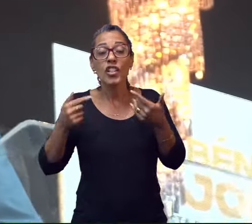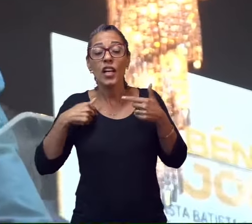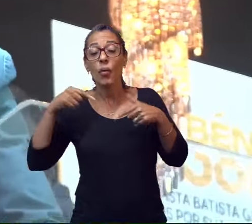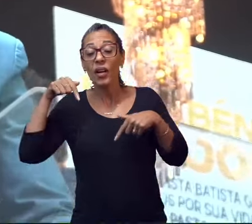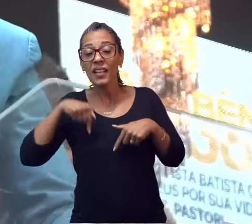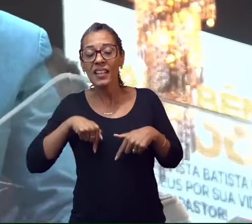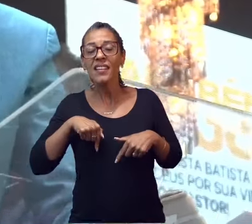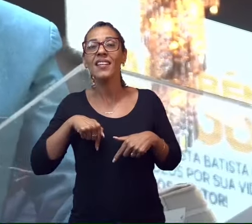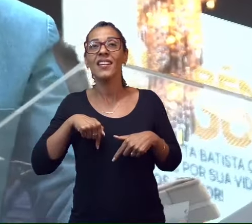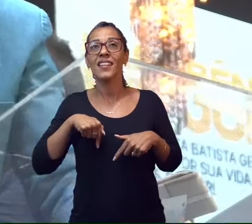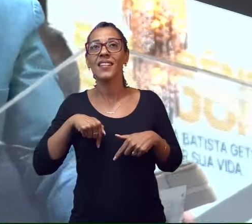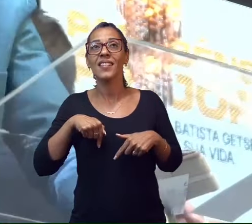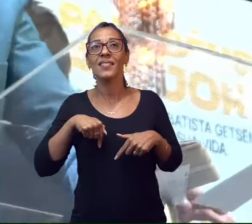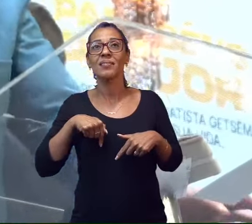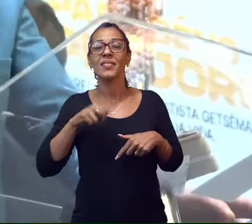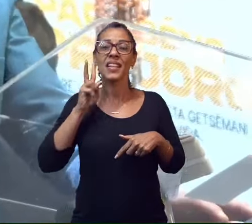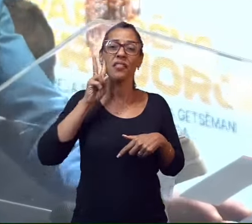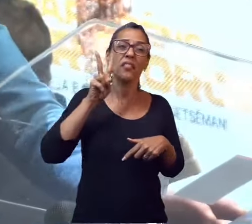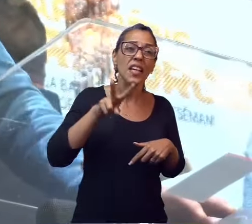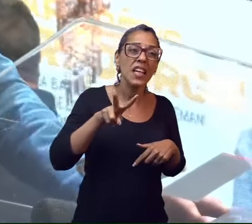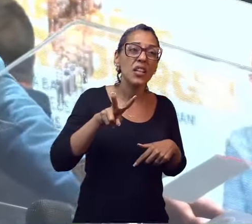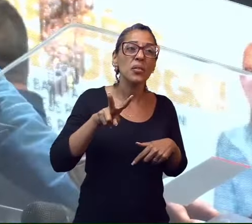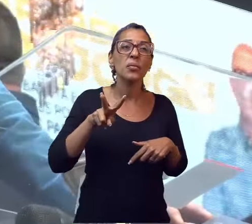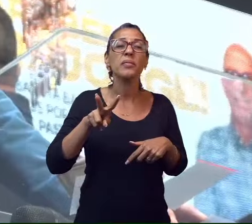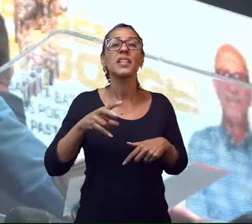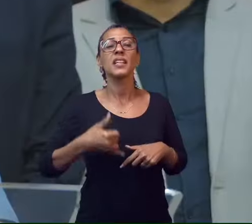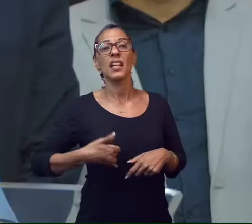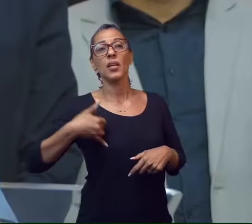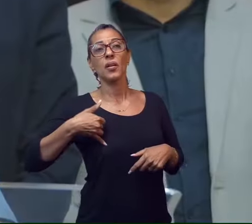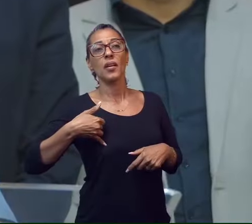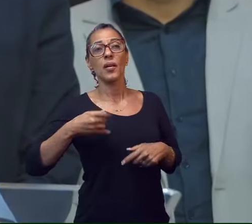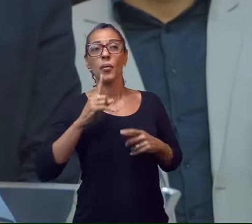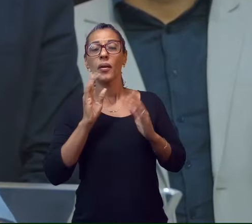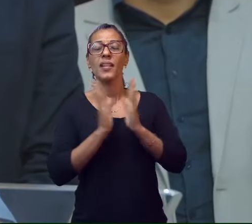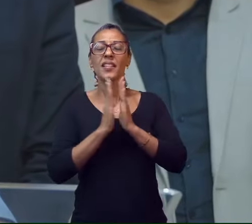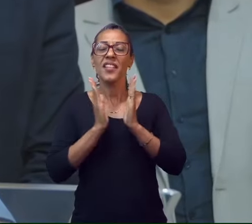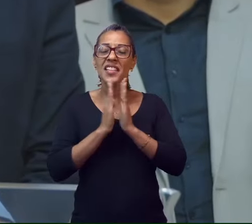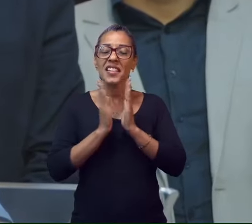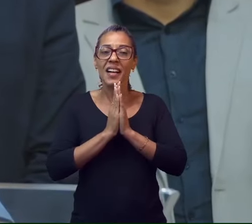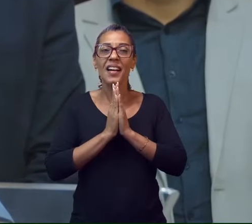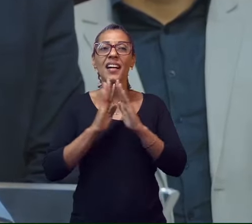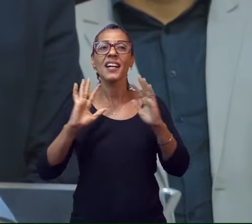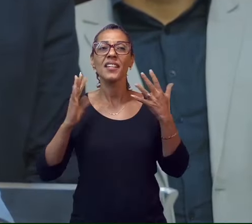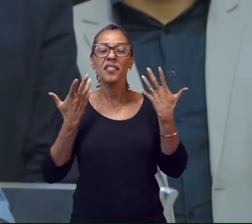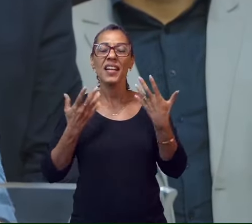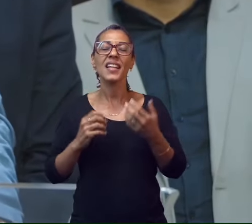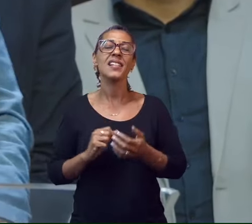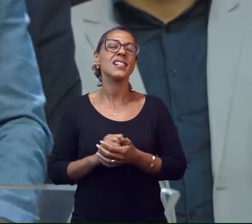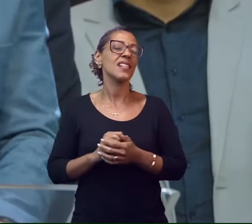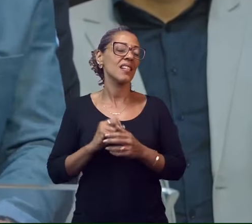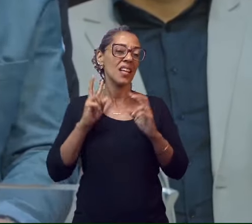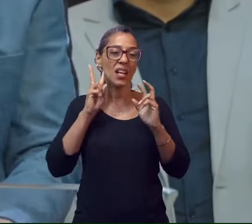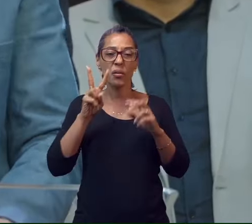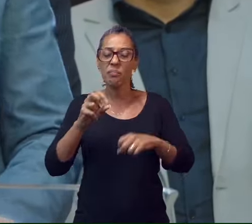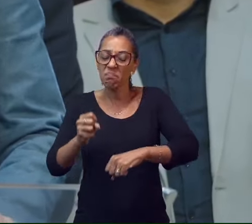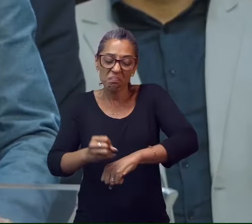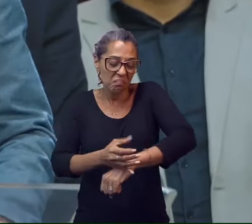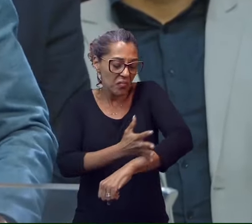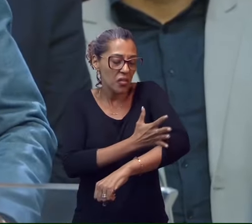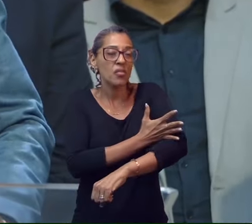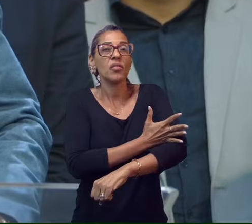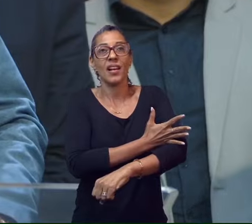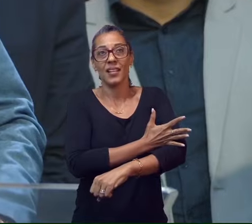eu fico emocionado e que é tão bonito porque enquanto